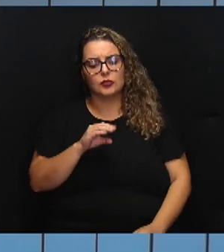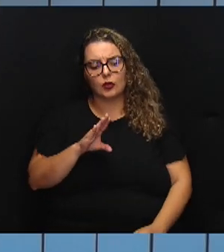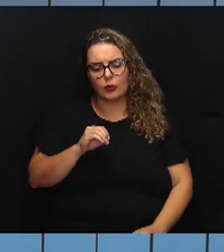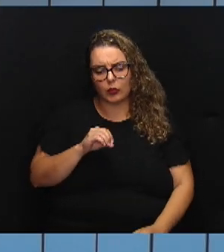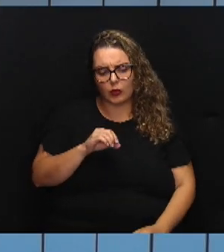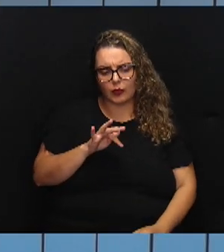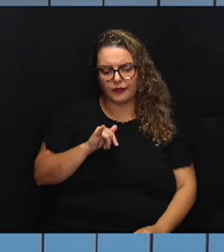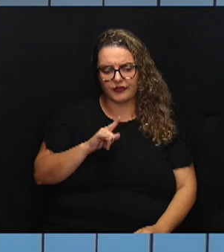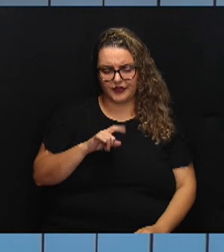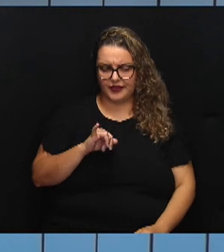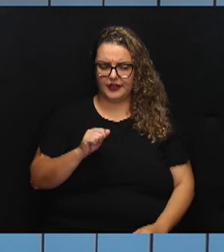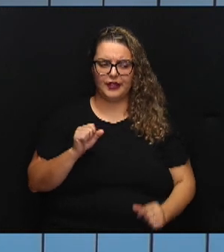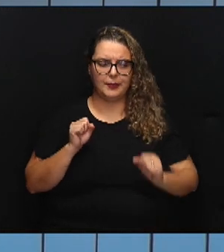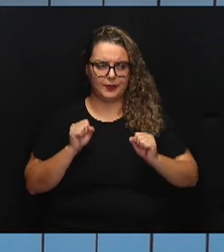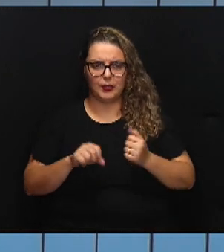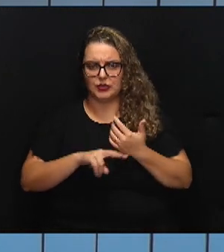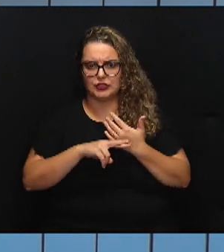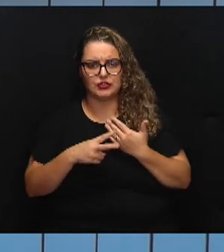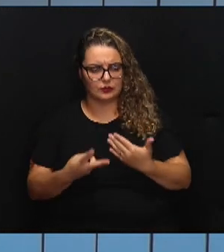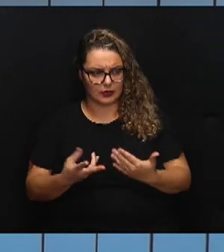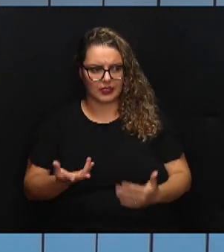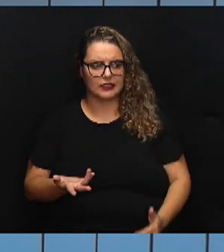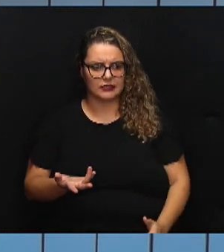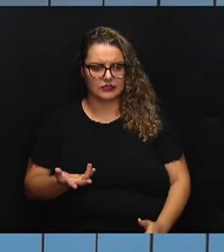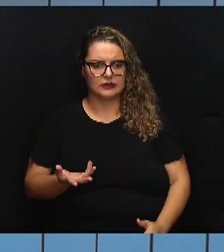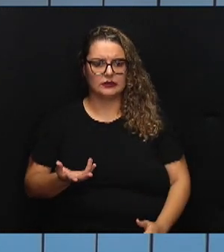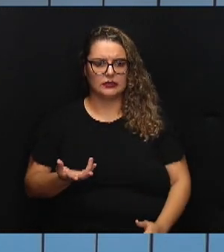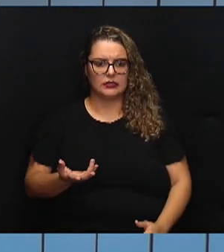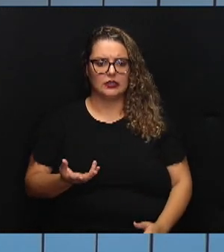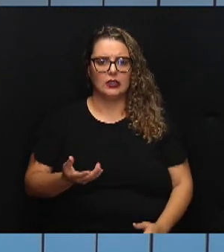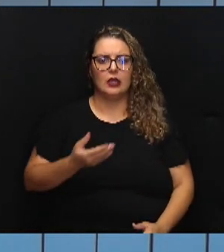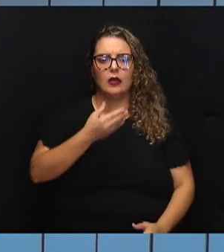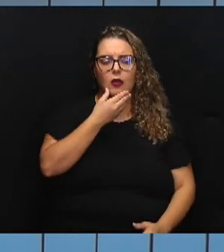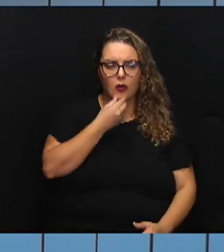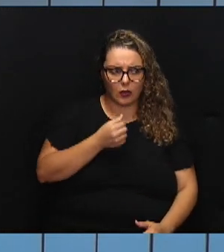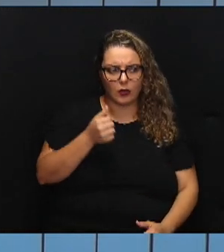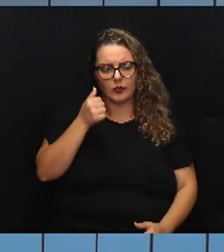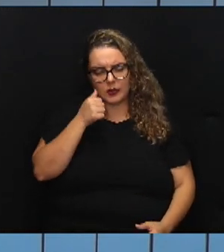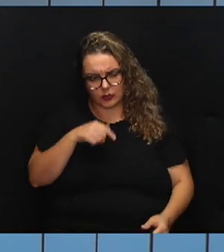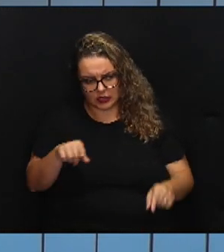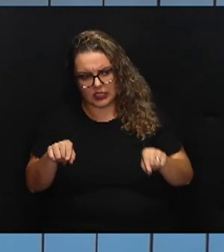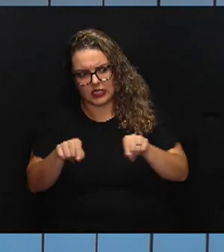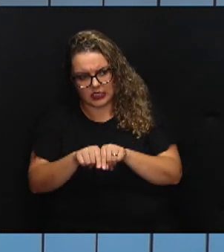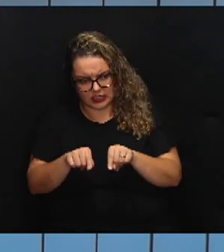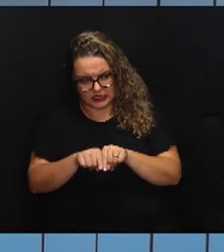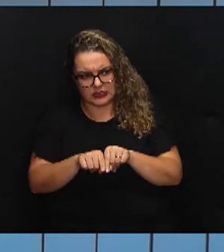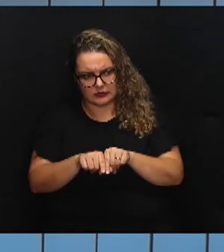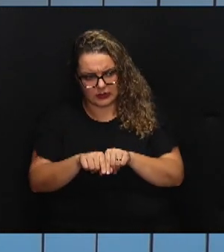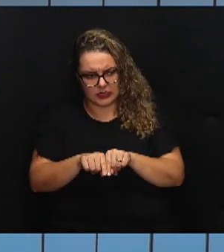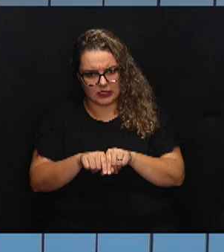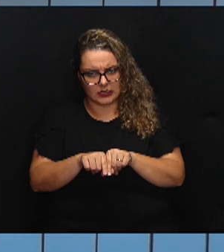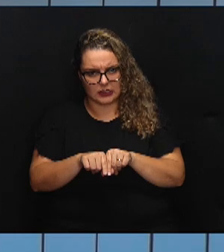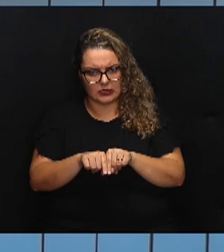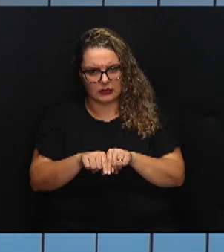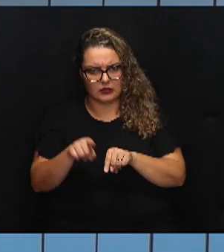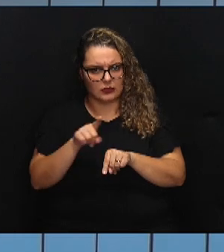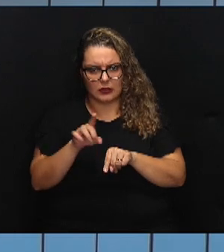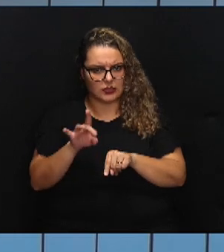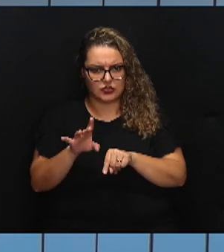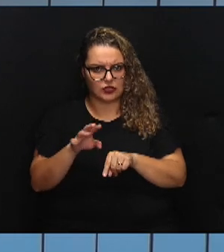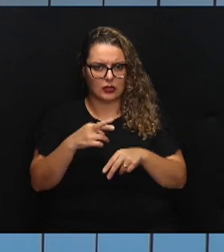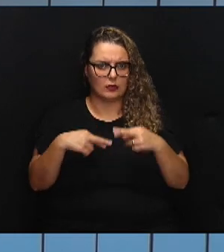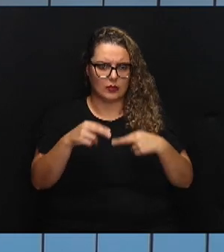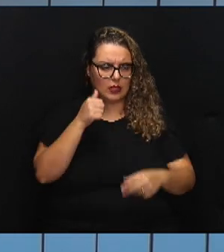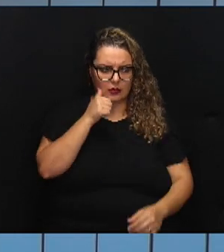ela pode impactar, né? Ela pode ocorrer tanto em homens quanto em mulheres, né? Não é só uma questão aí